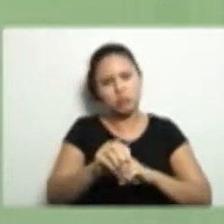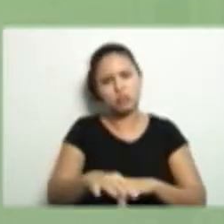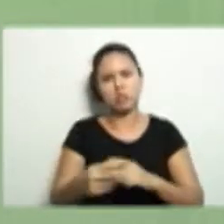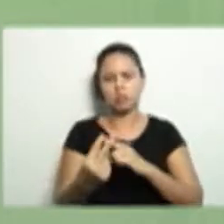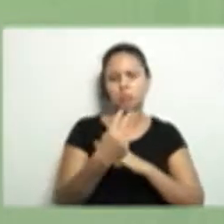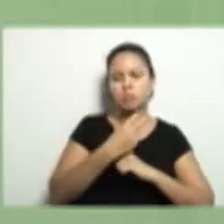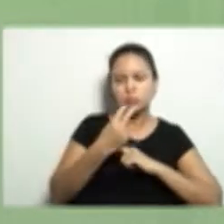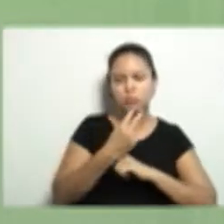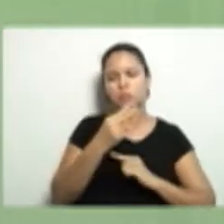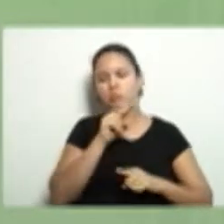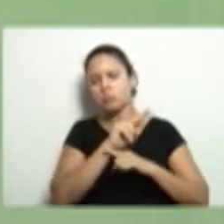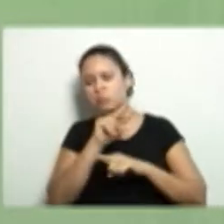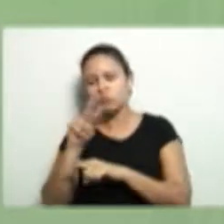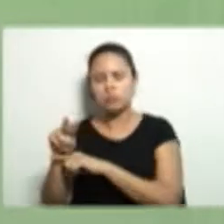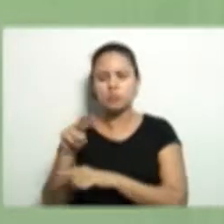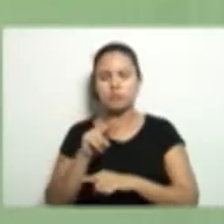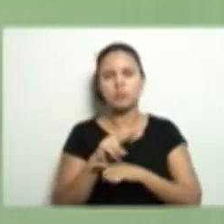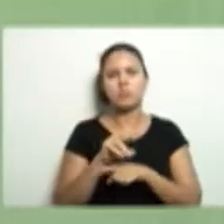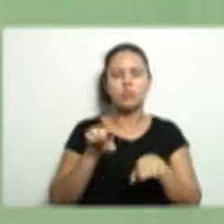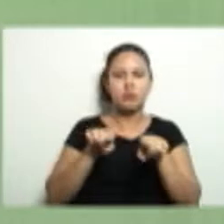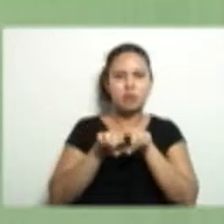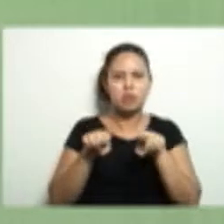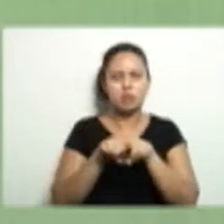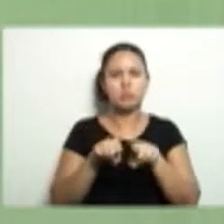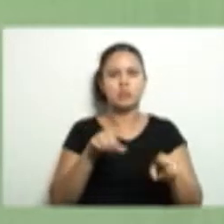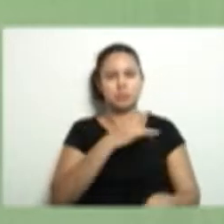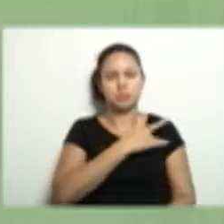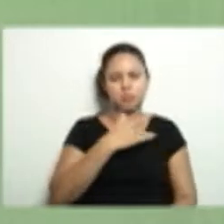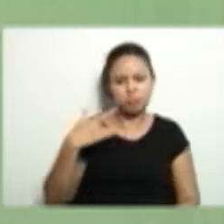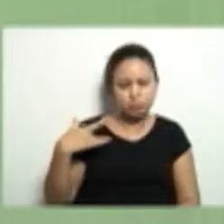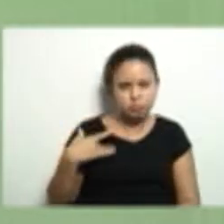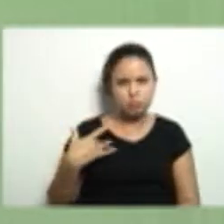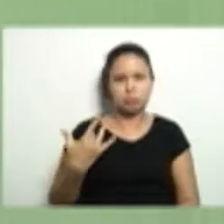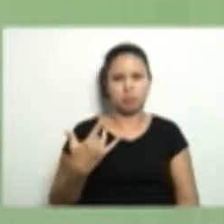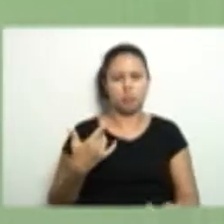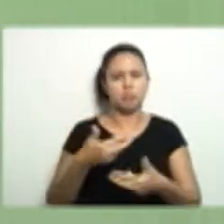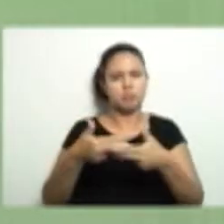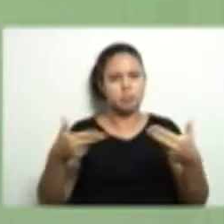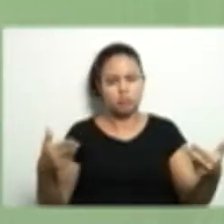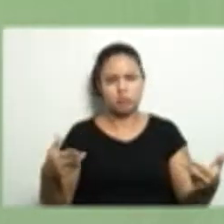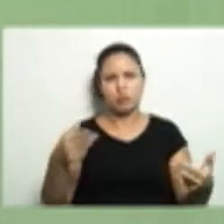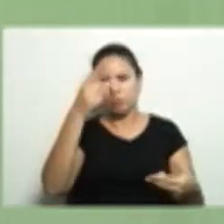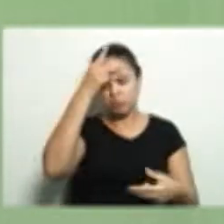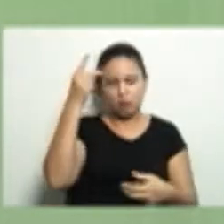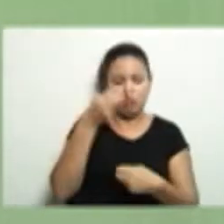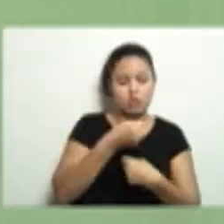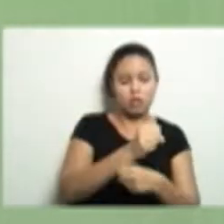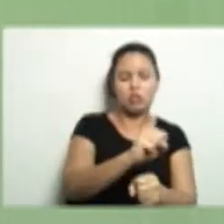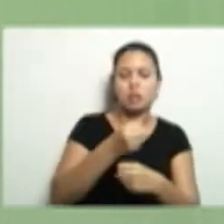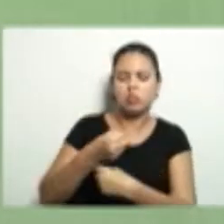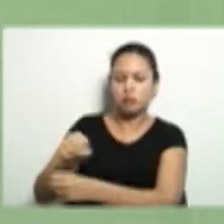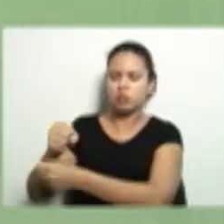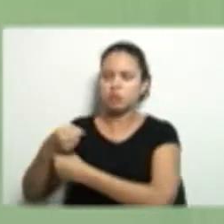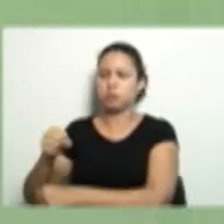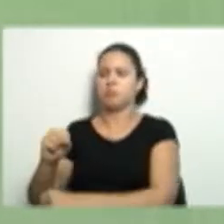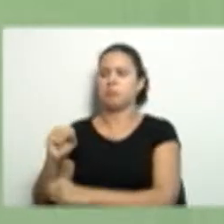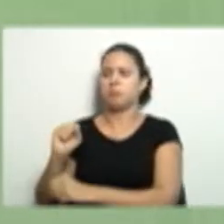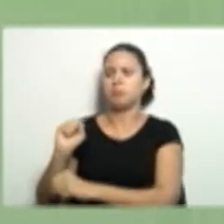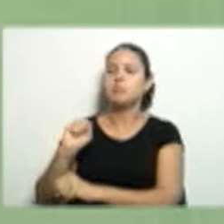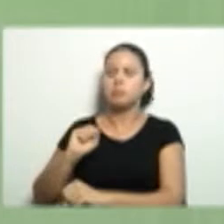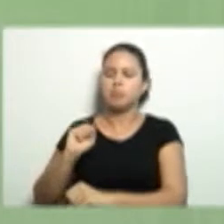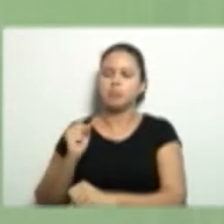segurança, além do trabalho terceirizado de quem presta serviços, de limpeza, manutenção, colheita, entre